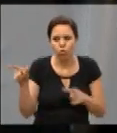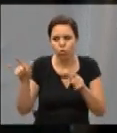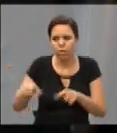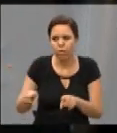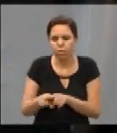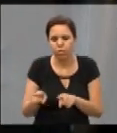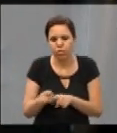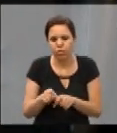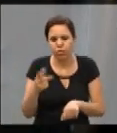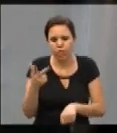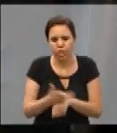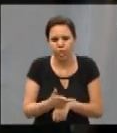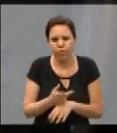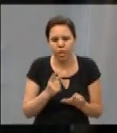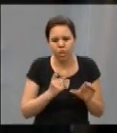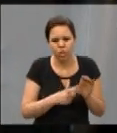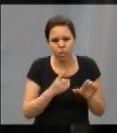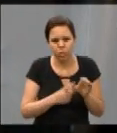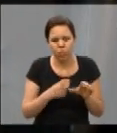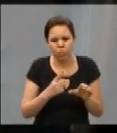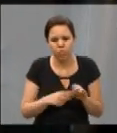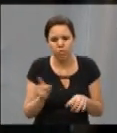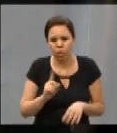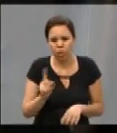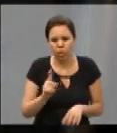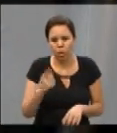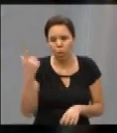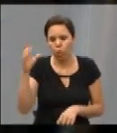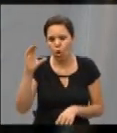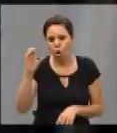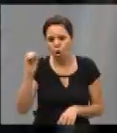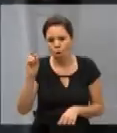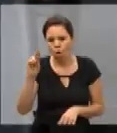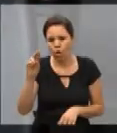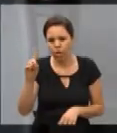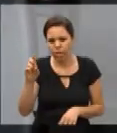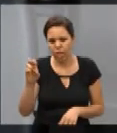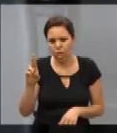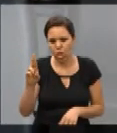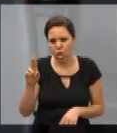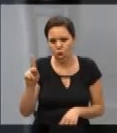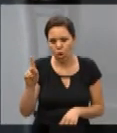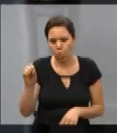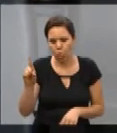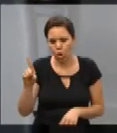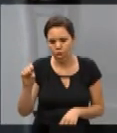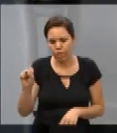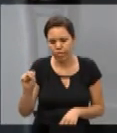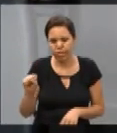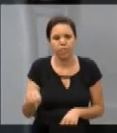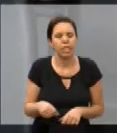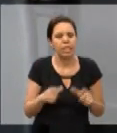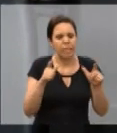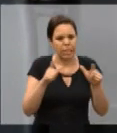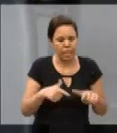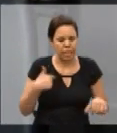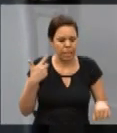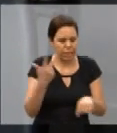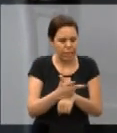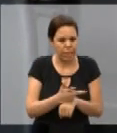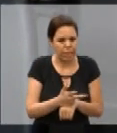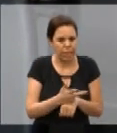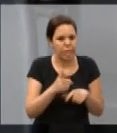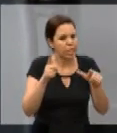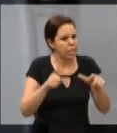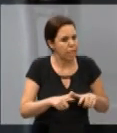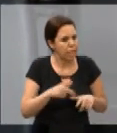naquele teatro, é Cosmópolis, não é? Não, é em Cordeirópolis. E a gente foi gravar num lugar que seria o lugar